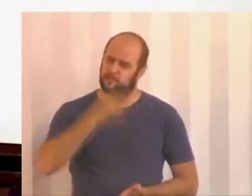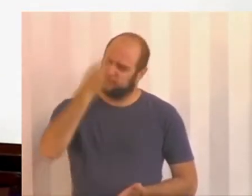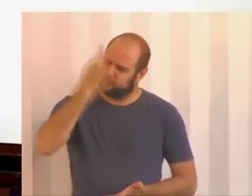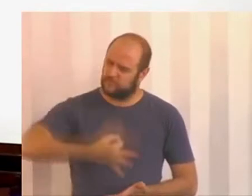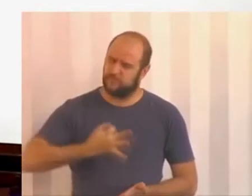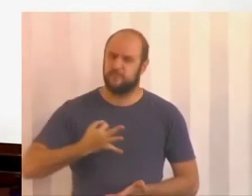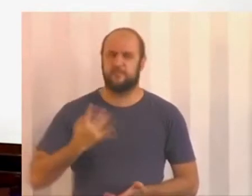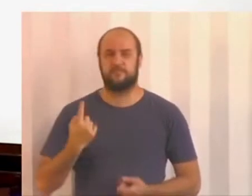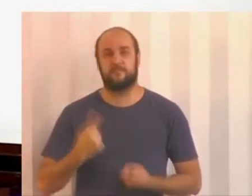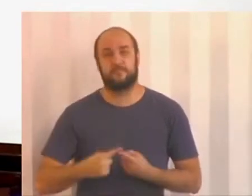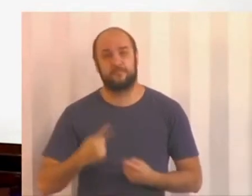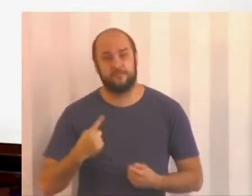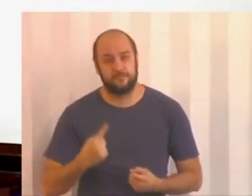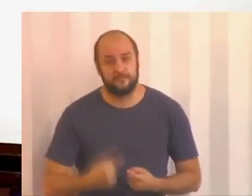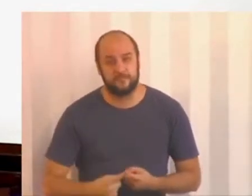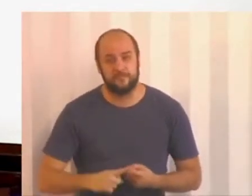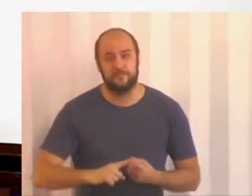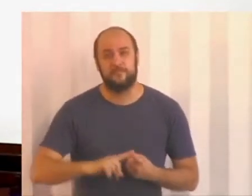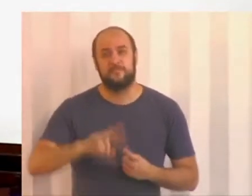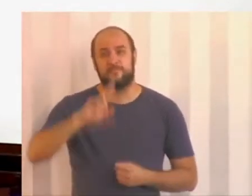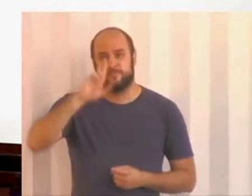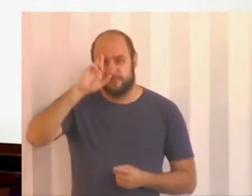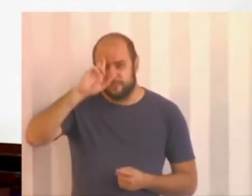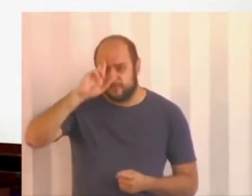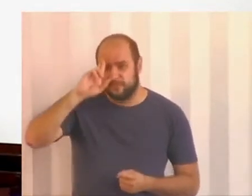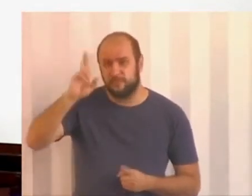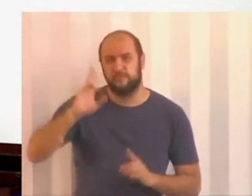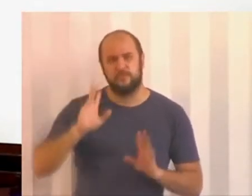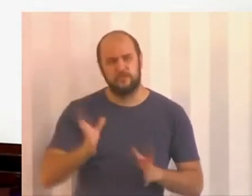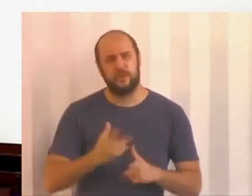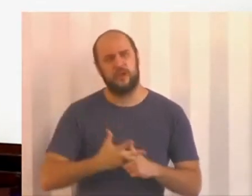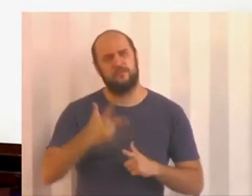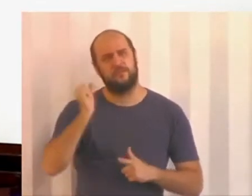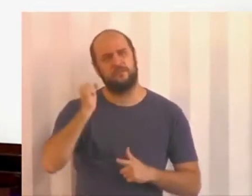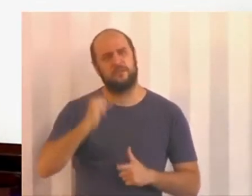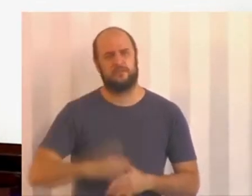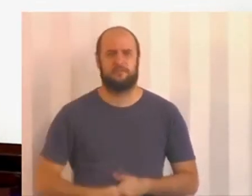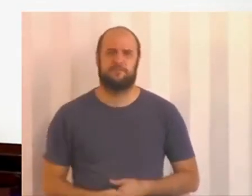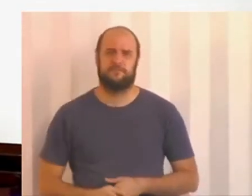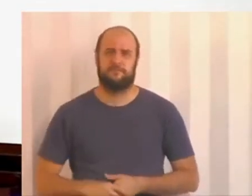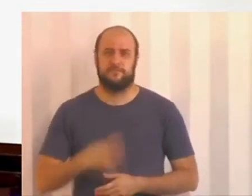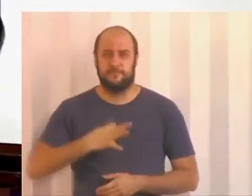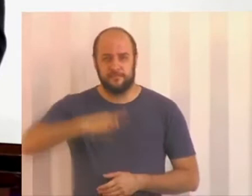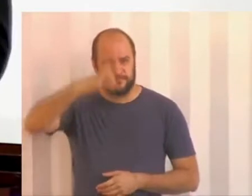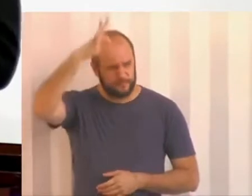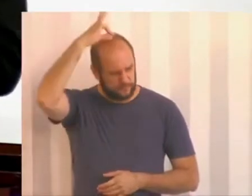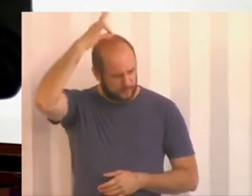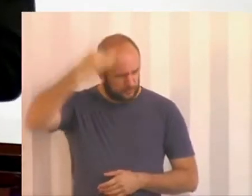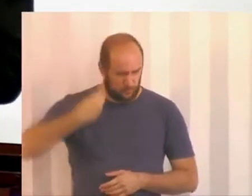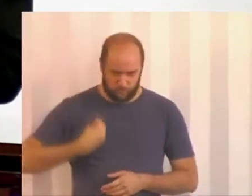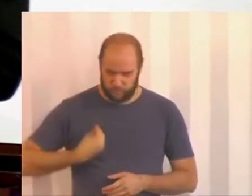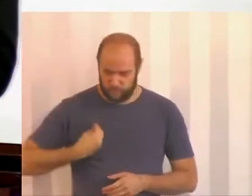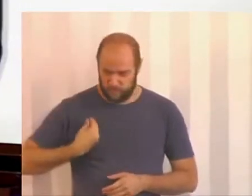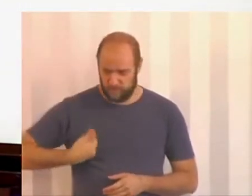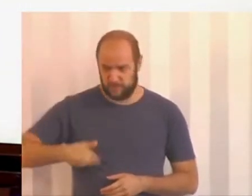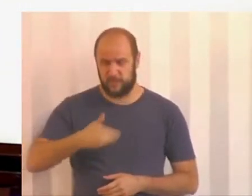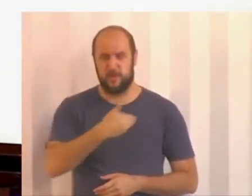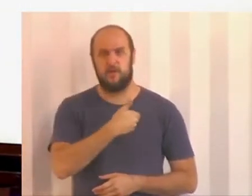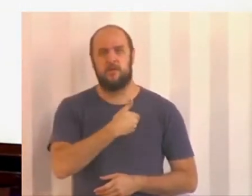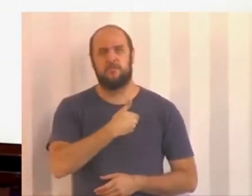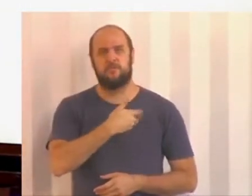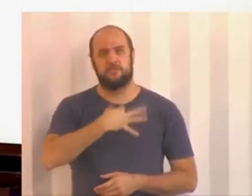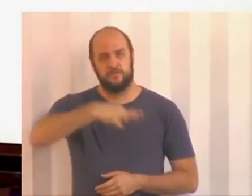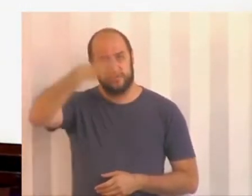quê? Porque o Espírito Santo, como diz Efésios, já habita em nós. E esse Espírito que habita em nós, ele é